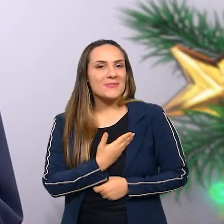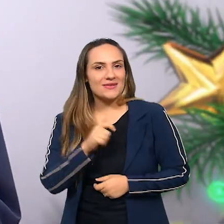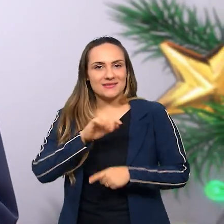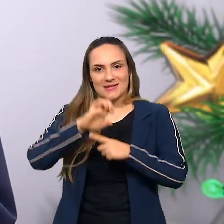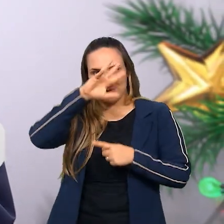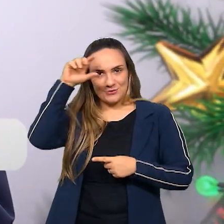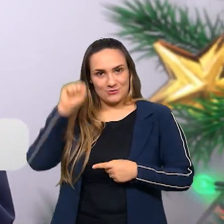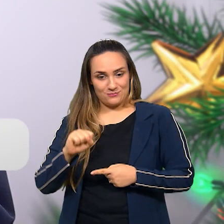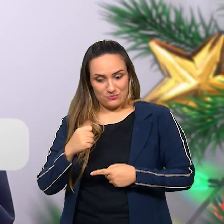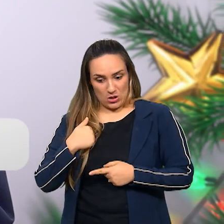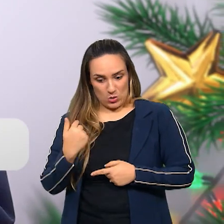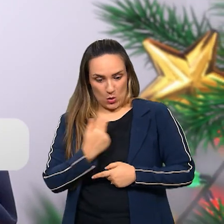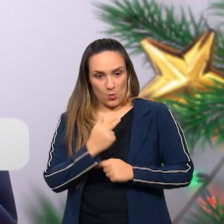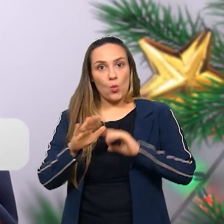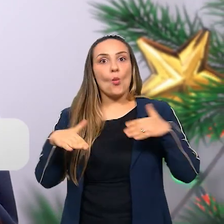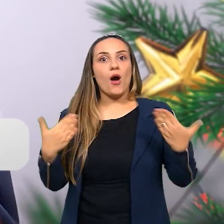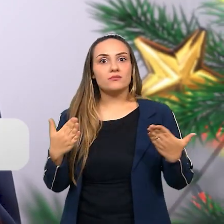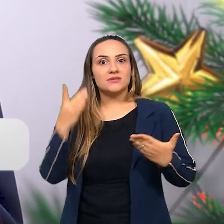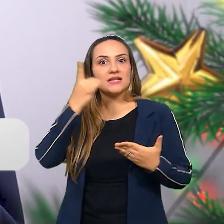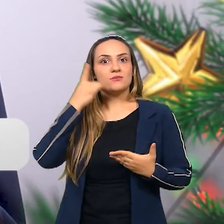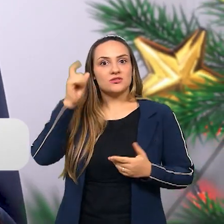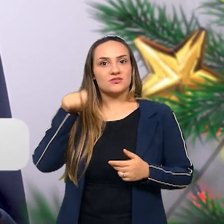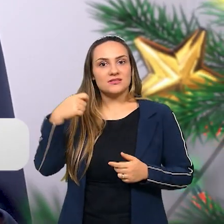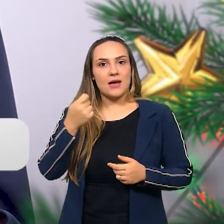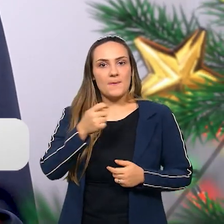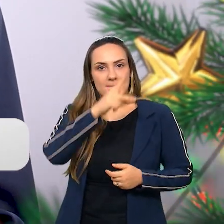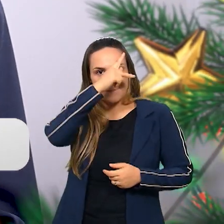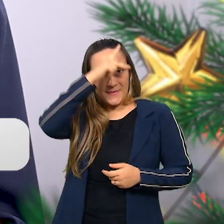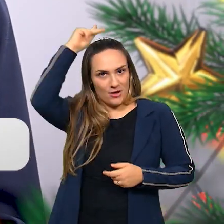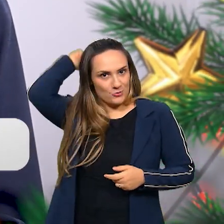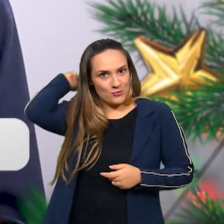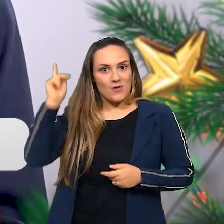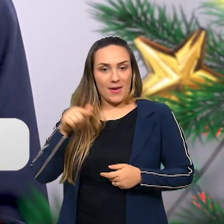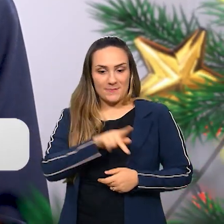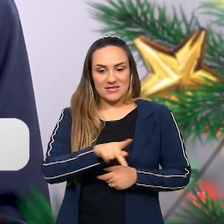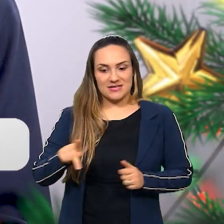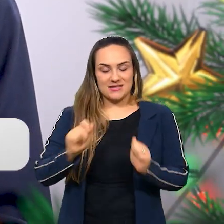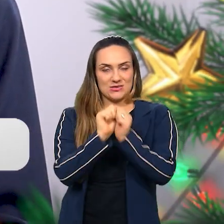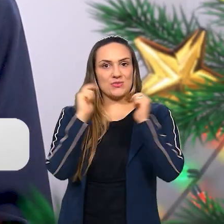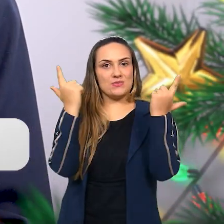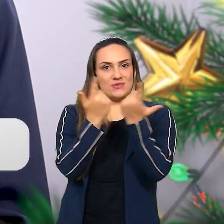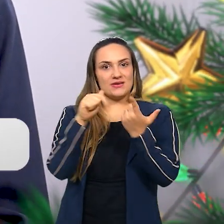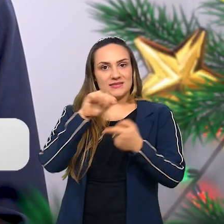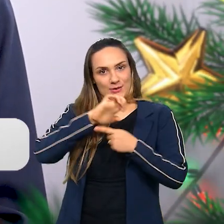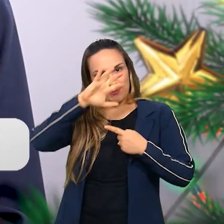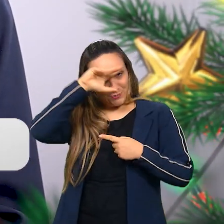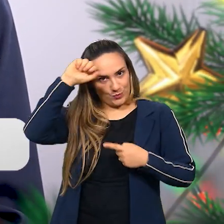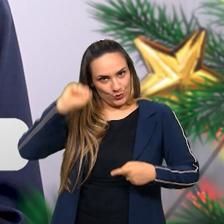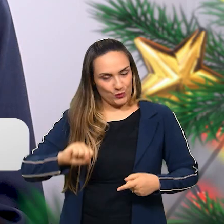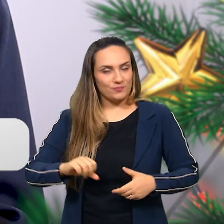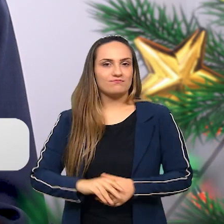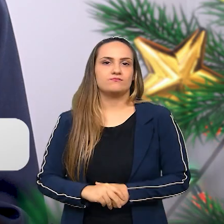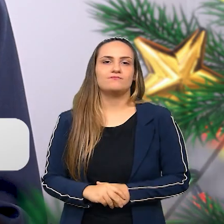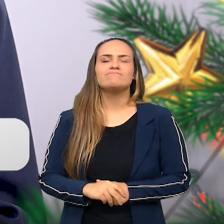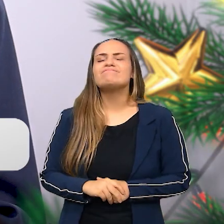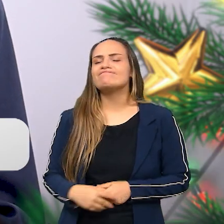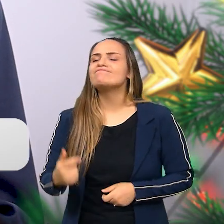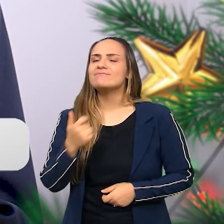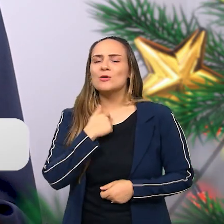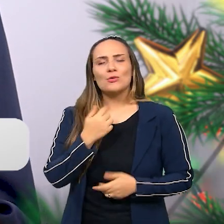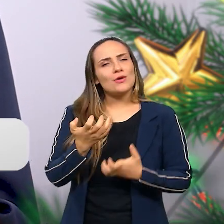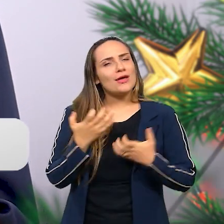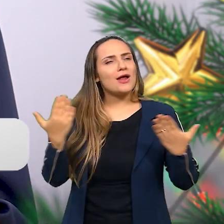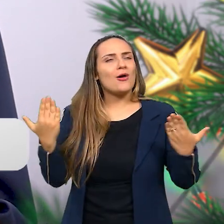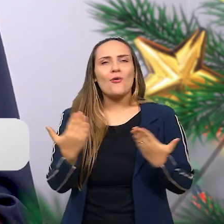Amigos de Mato Grosso do Sul, aqui quem está falando é o deputado Paulo Corrêa, presidente da Assembleia Legislativa de Mato Grosso do Sul. Venho aqui